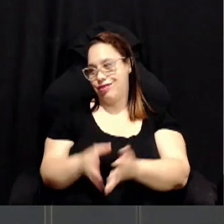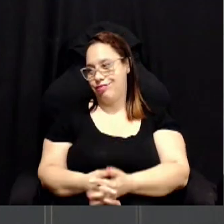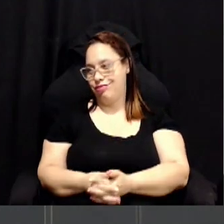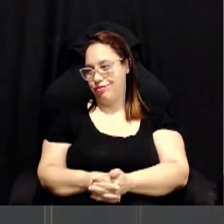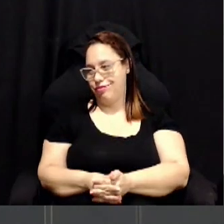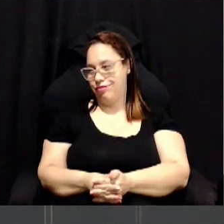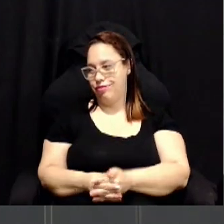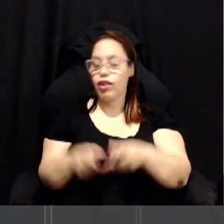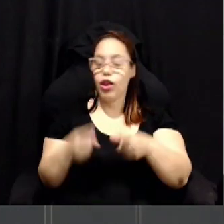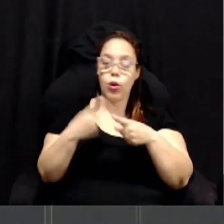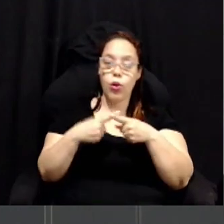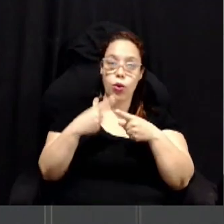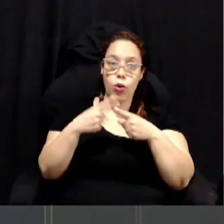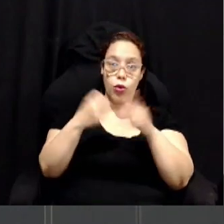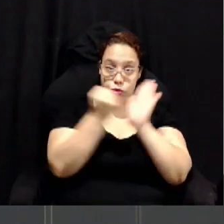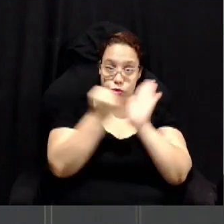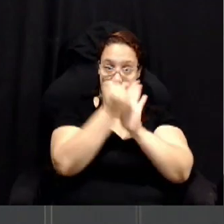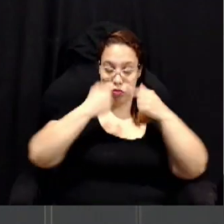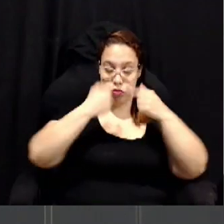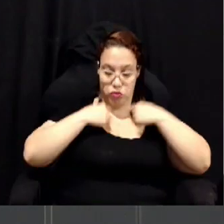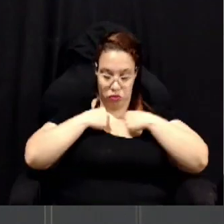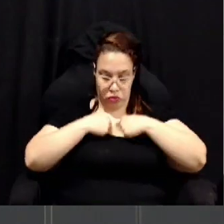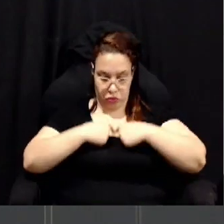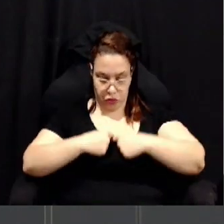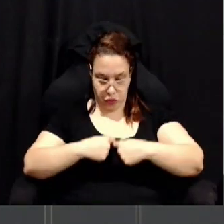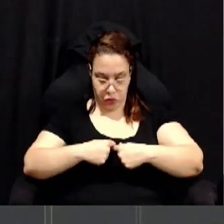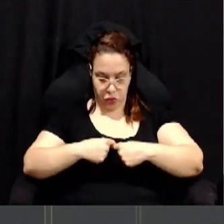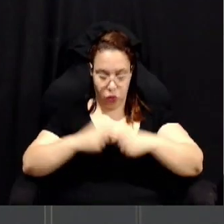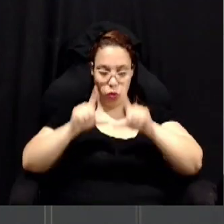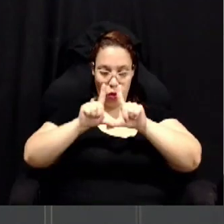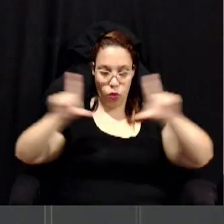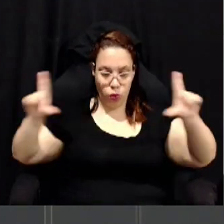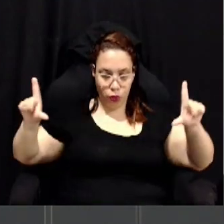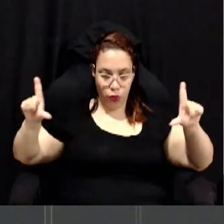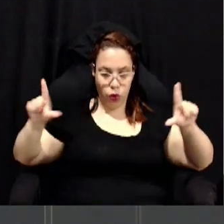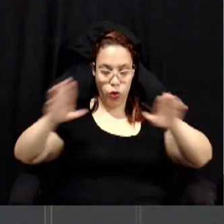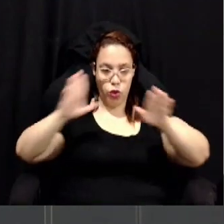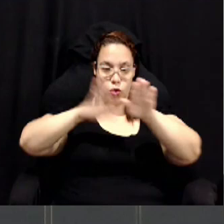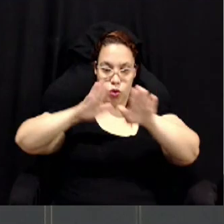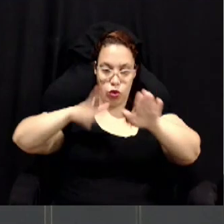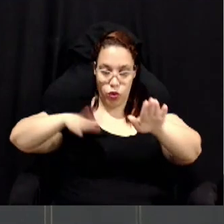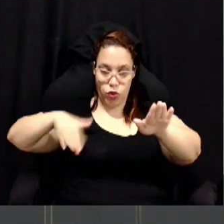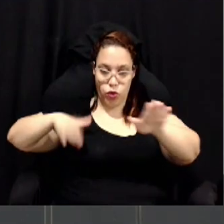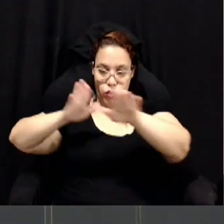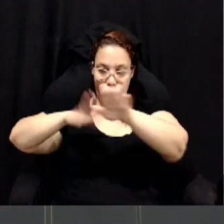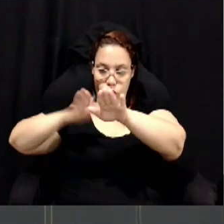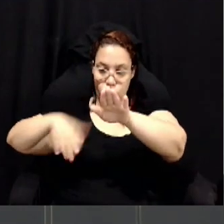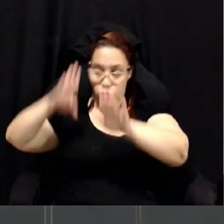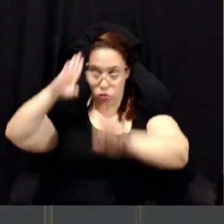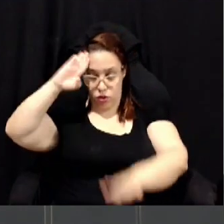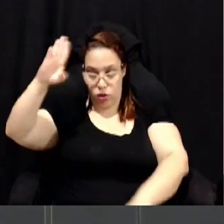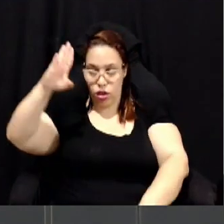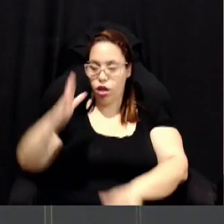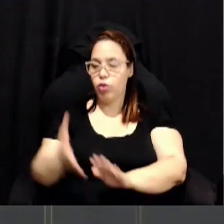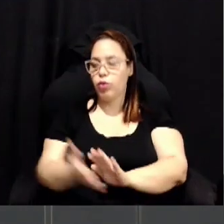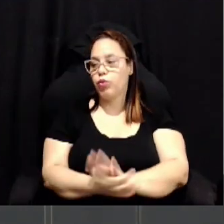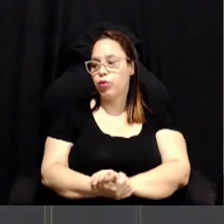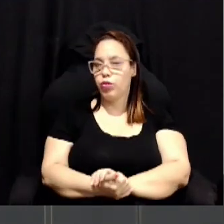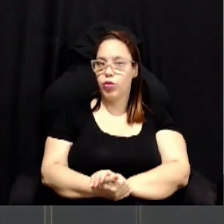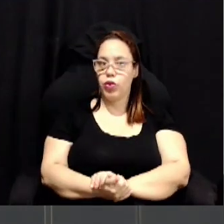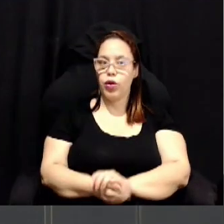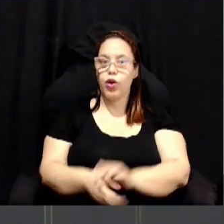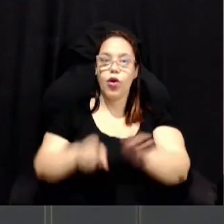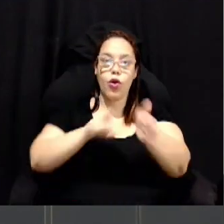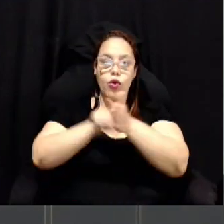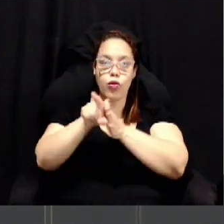esses símbolos, né, cordão, adesivo, o estacionamento prioritário, eu fui questionada uma vez